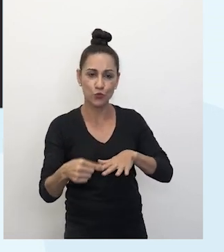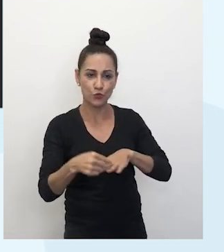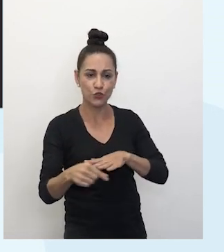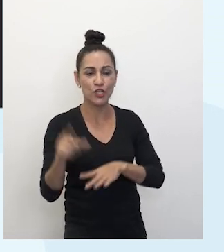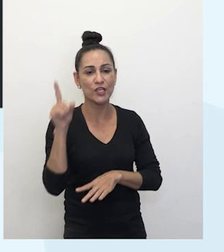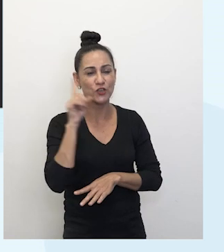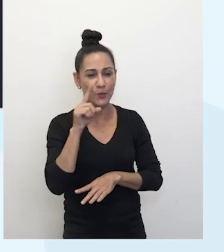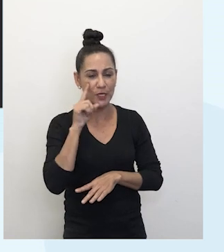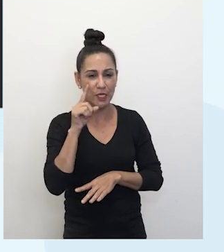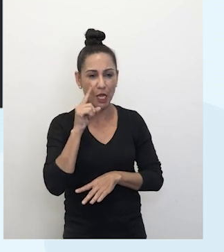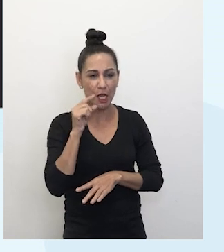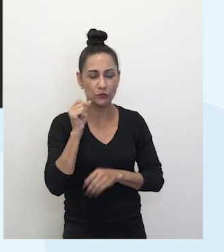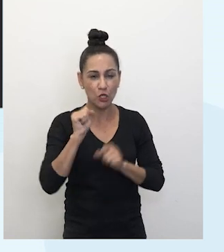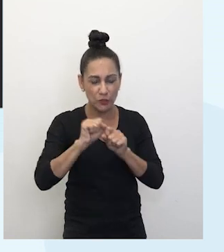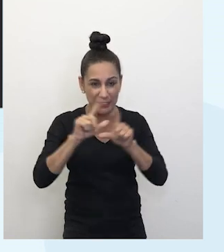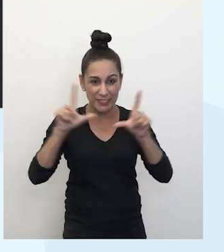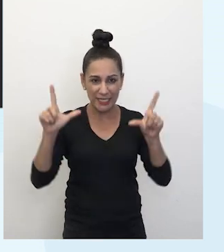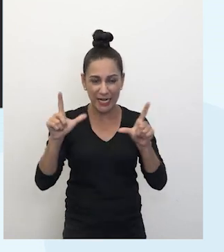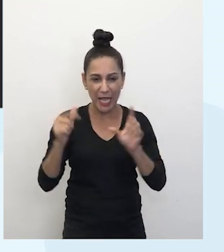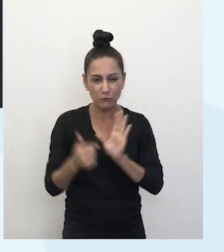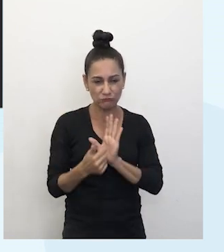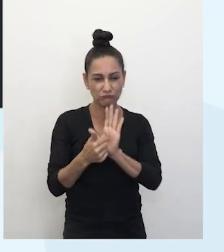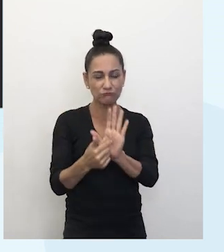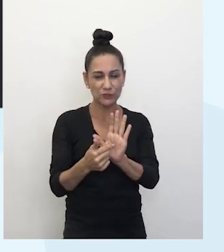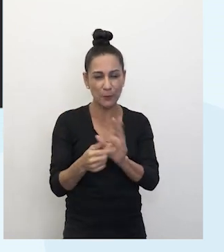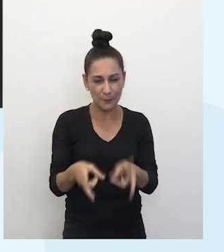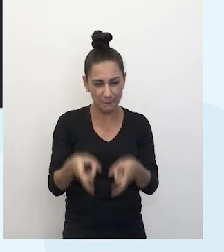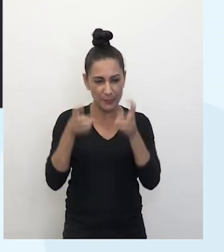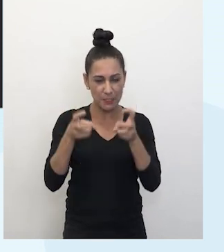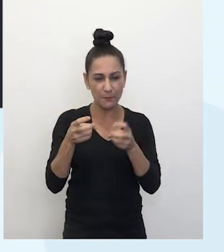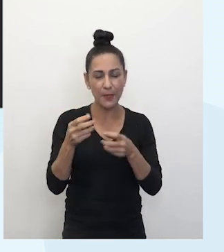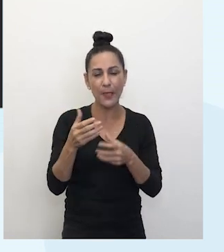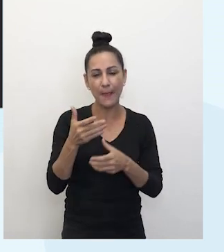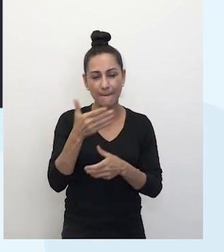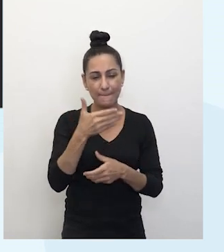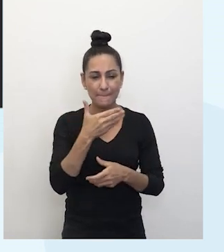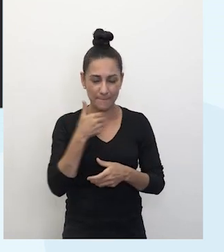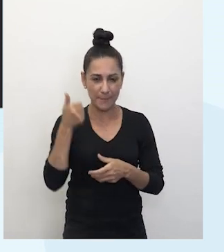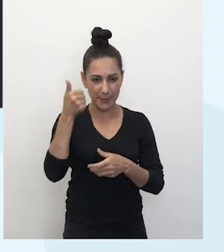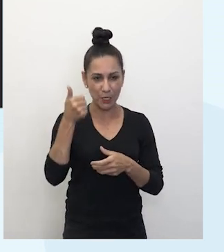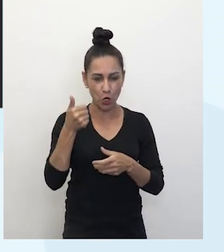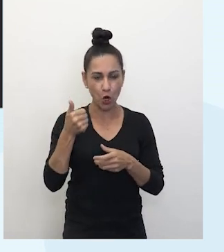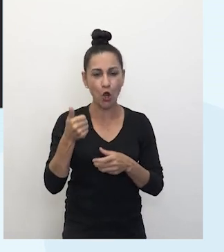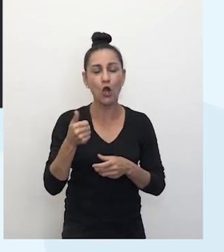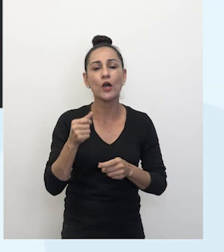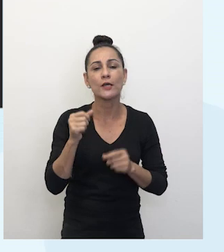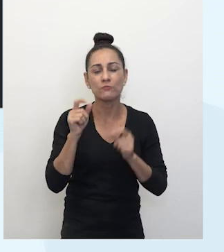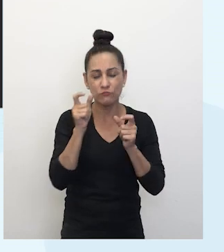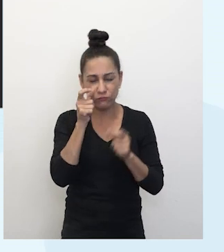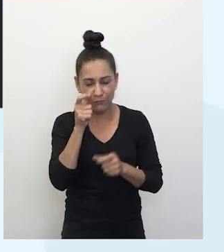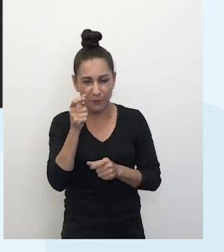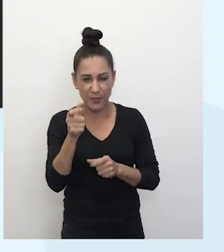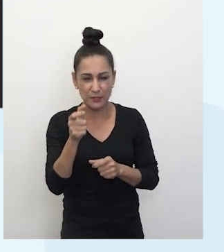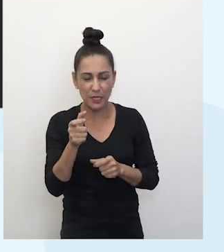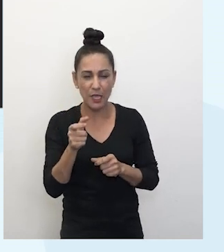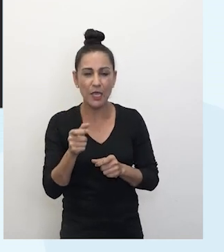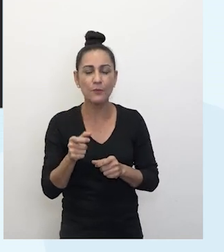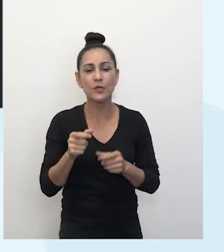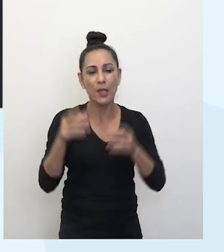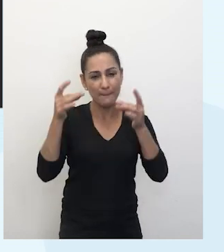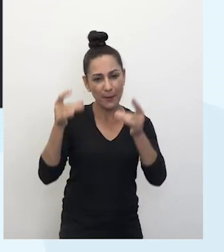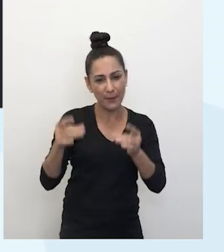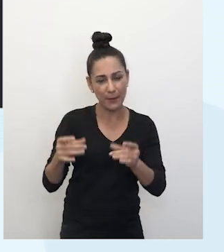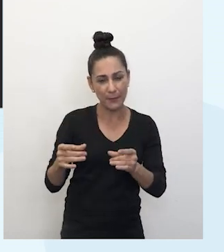aí né deixei um clareamento maior para o a visão da América para dar um destaque né para ter uma visualização melhor